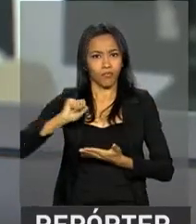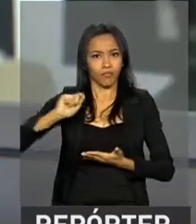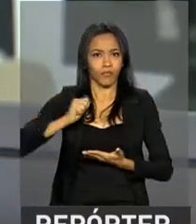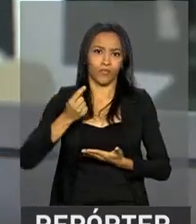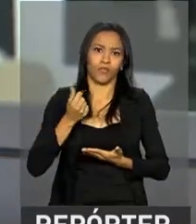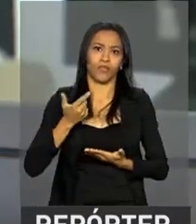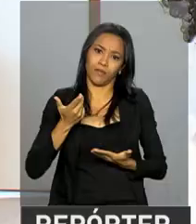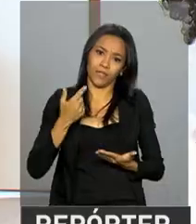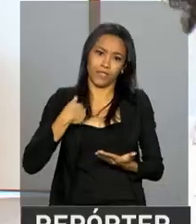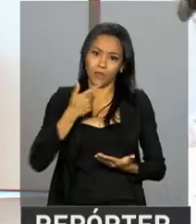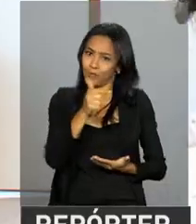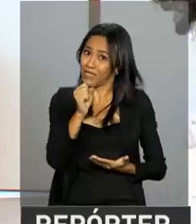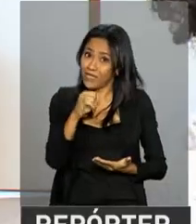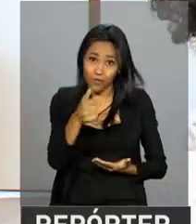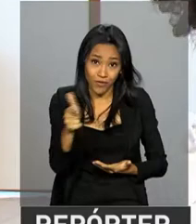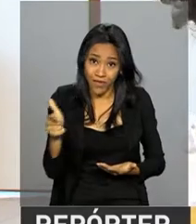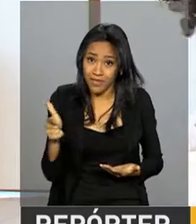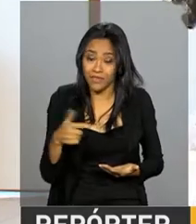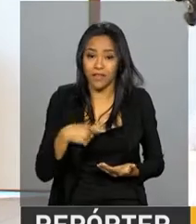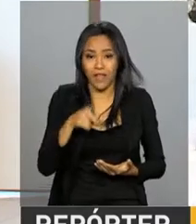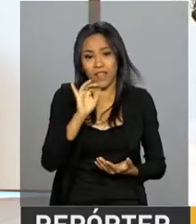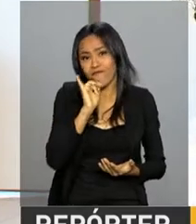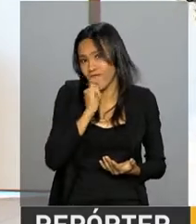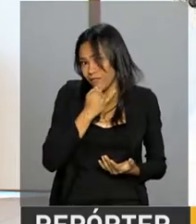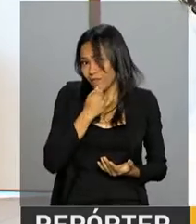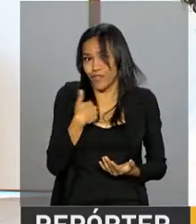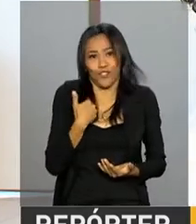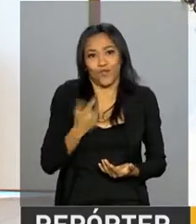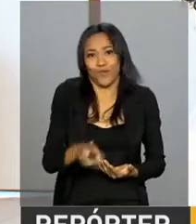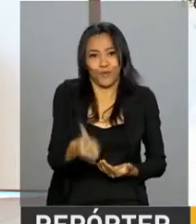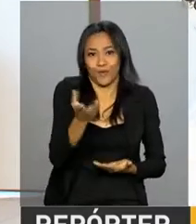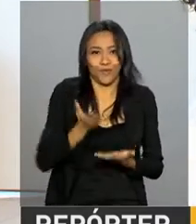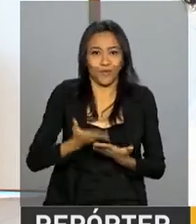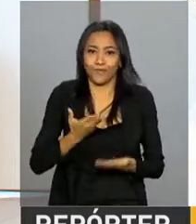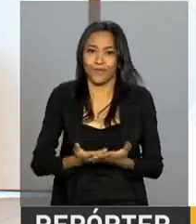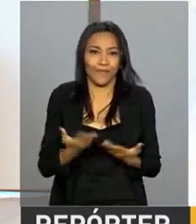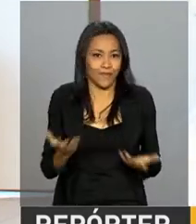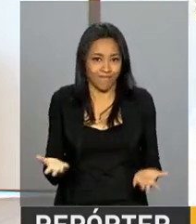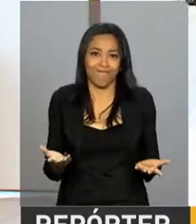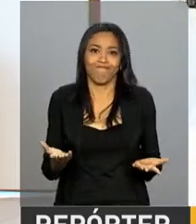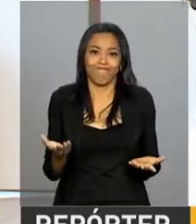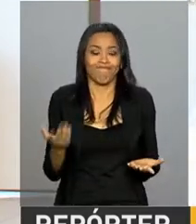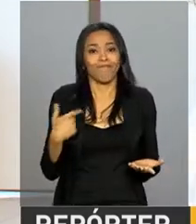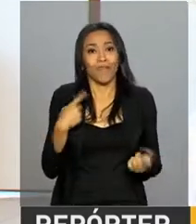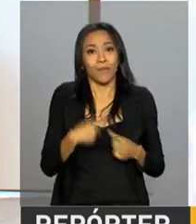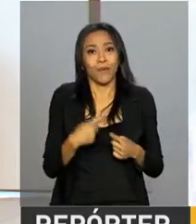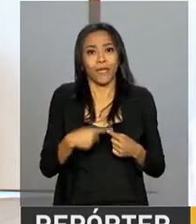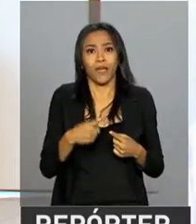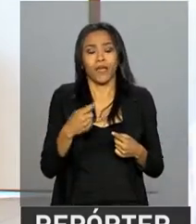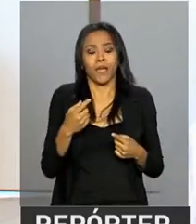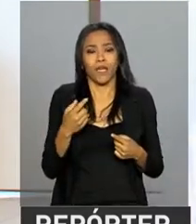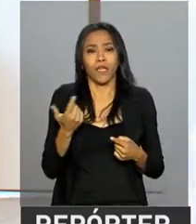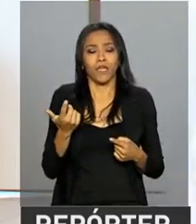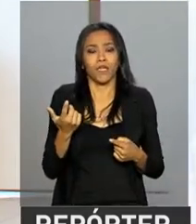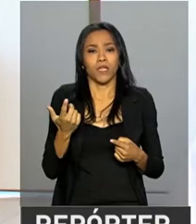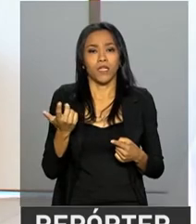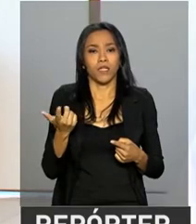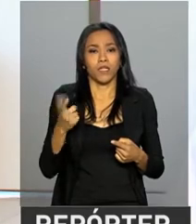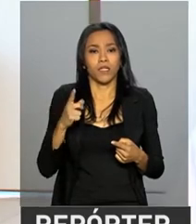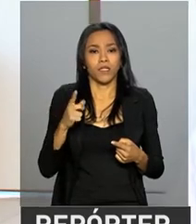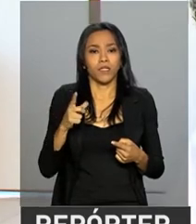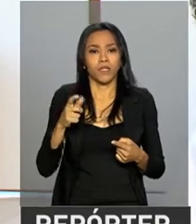essa ajuda infelizmente não estaria estudando dado que como estamos localizado numa